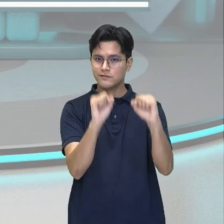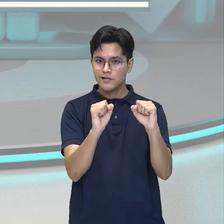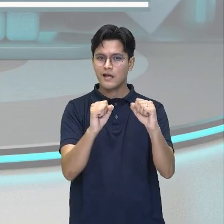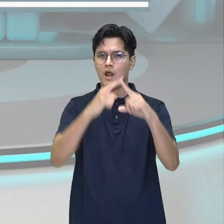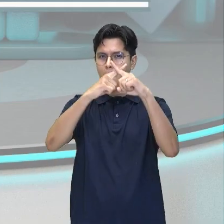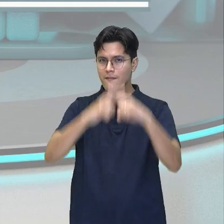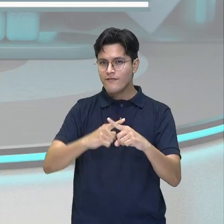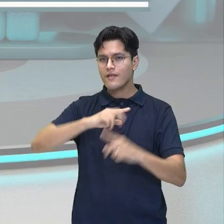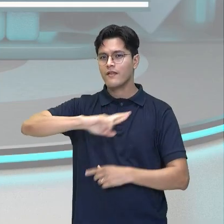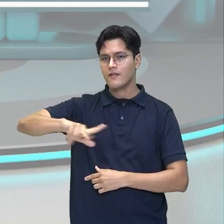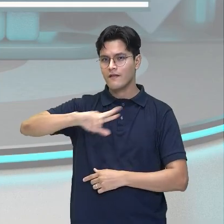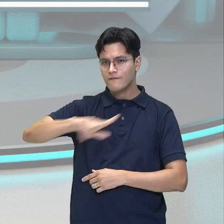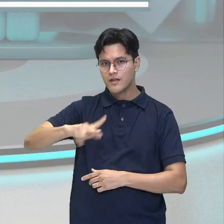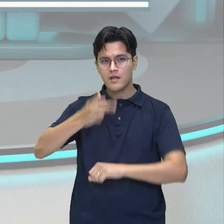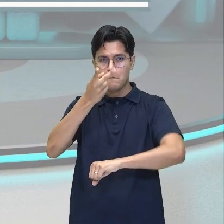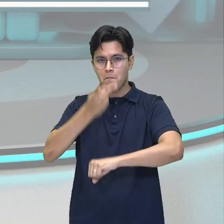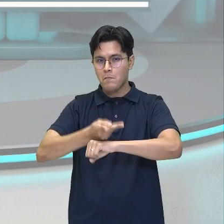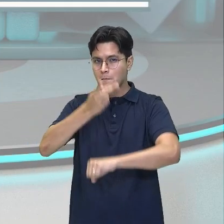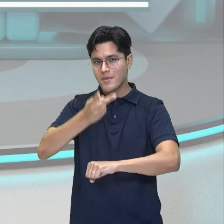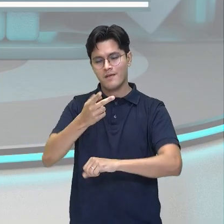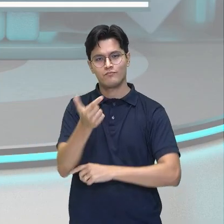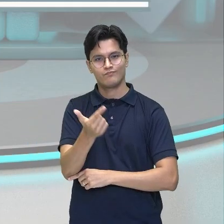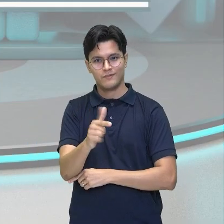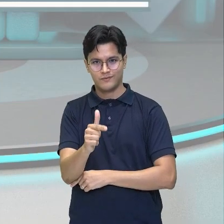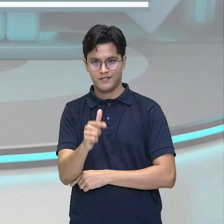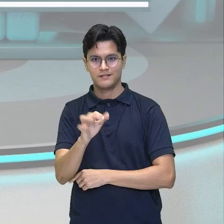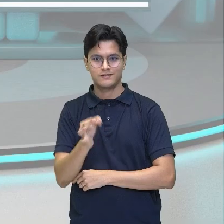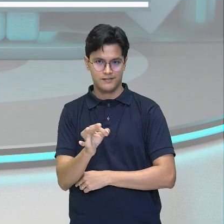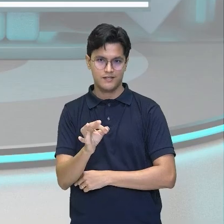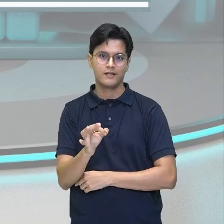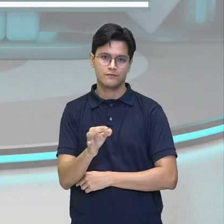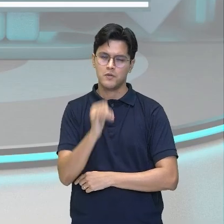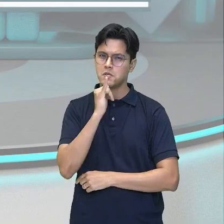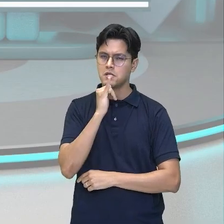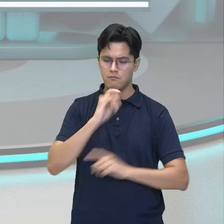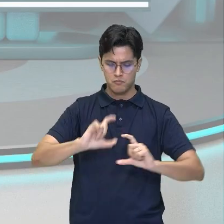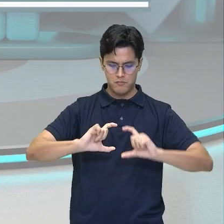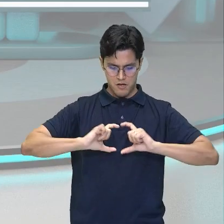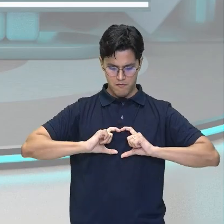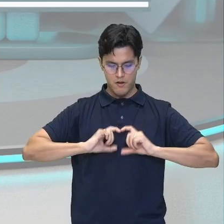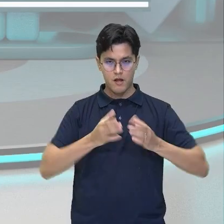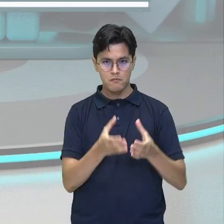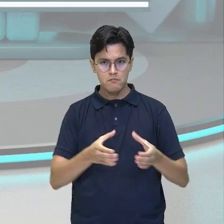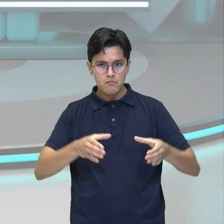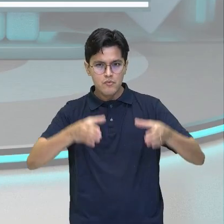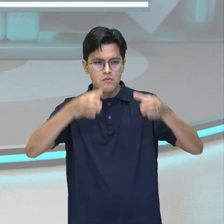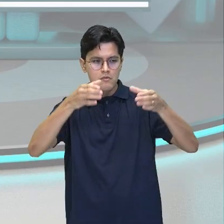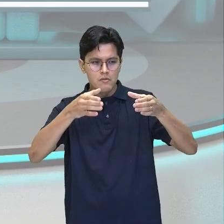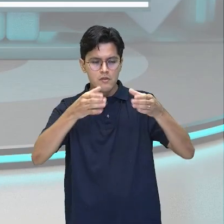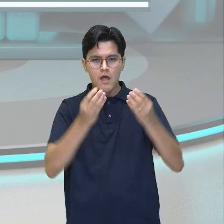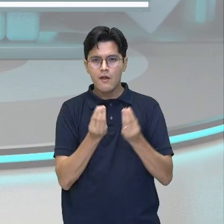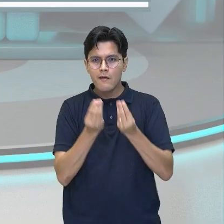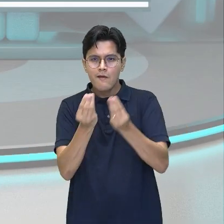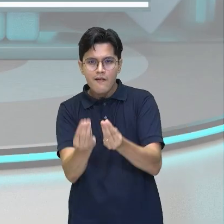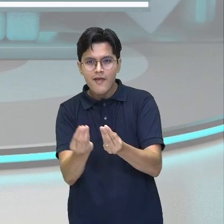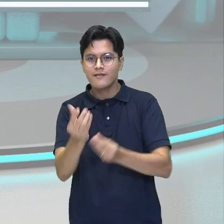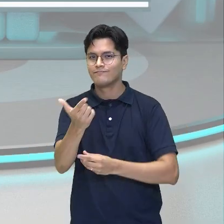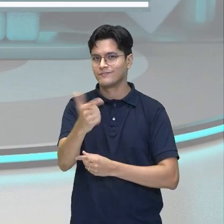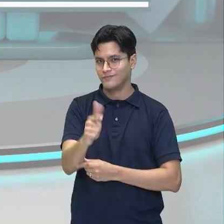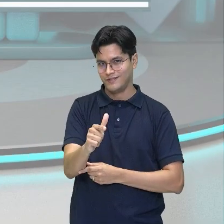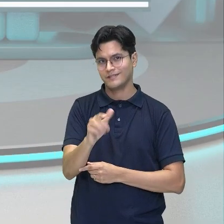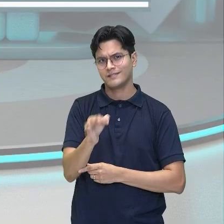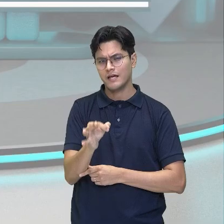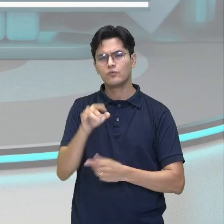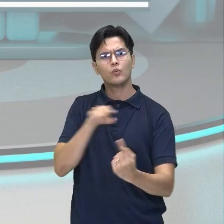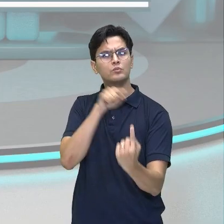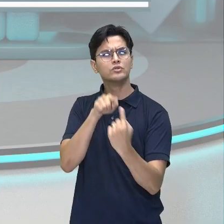objetivo principal desse tipo de ginástica não é premiar, não é destacar nenhum atleta, nenhum praticante, tá? Por